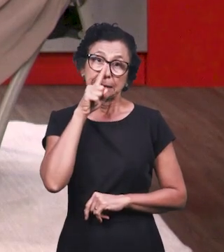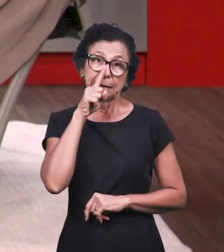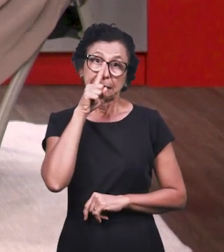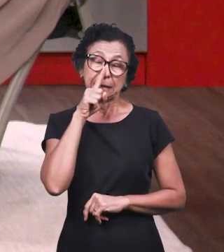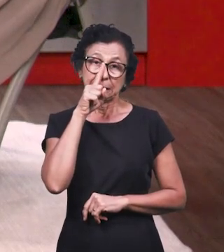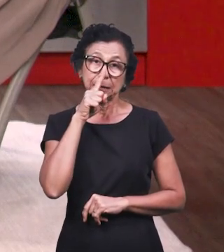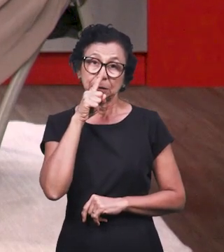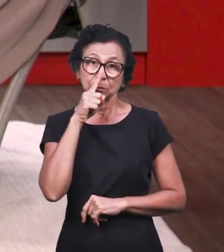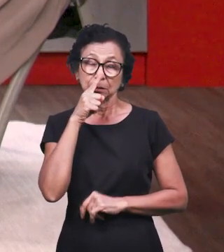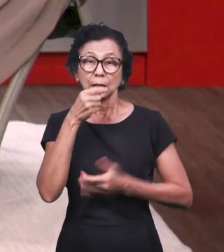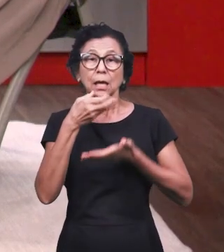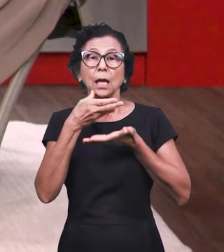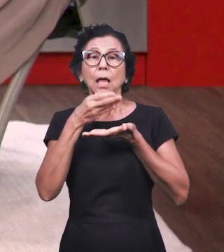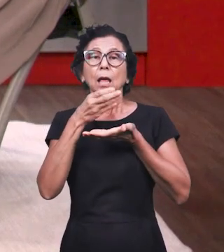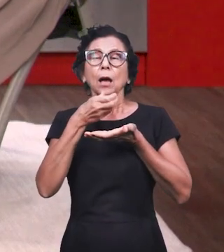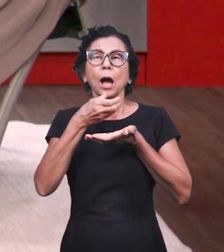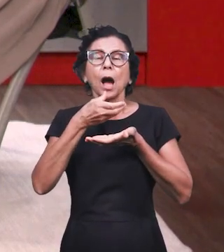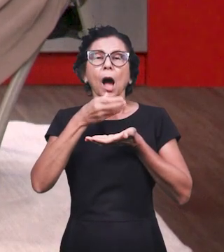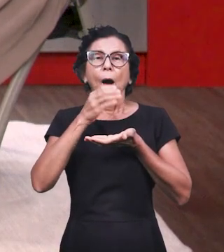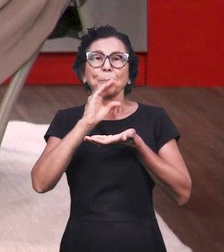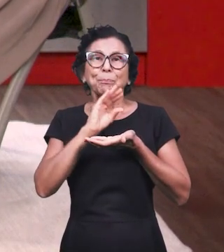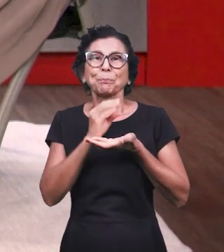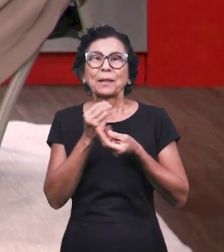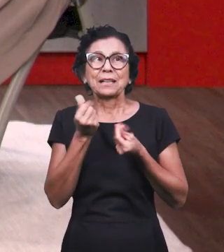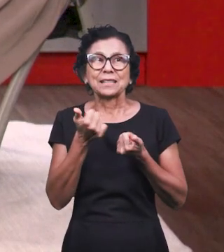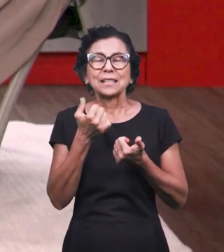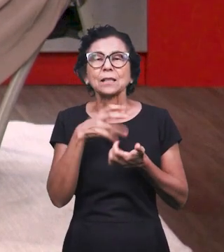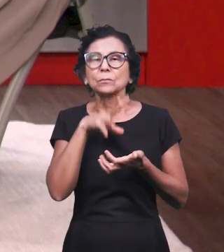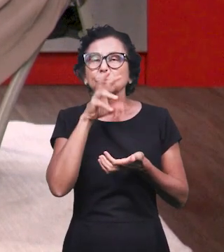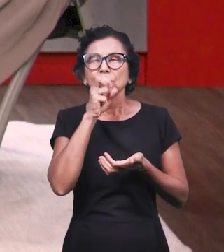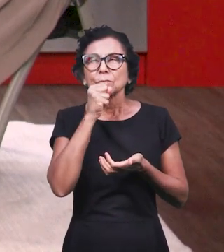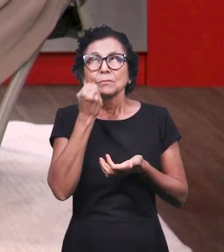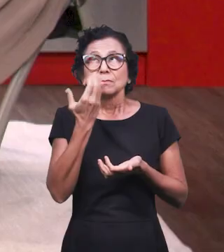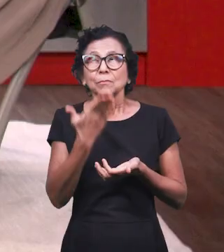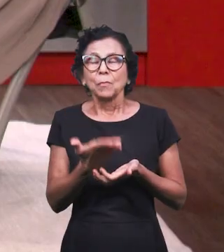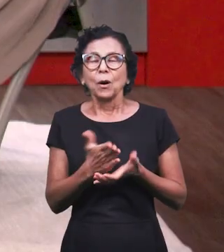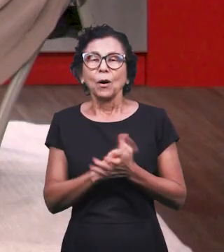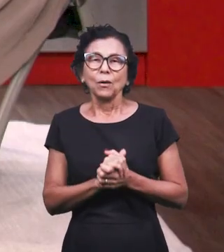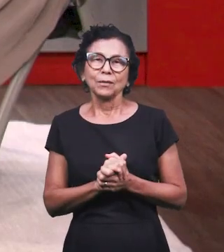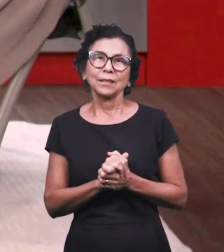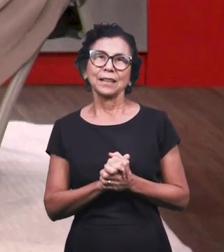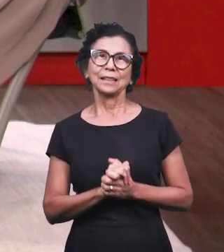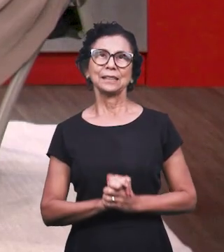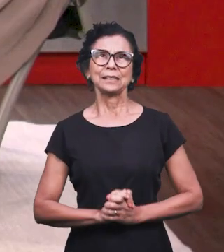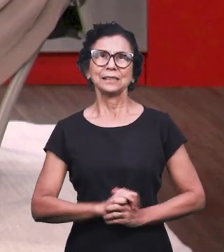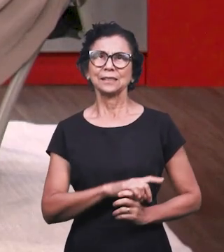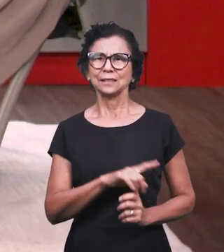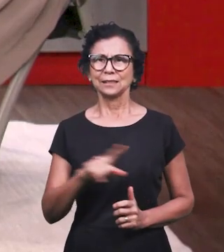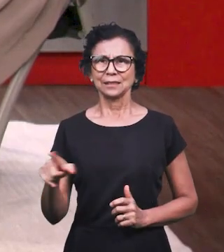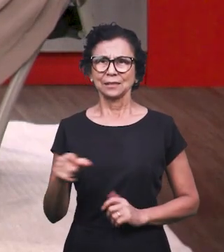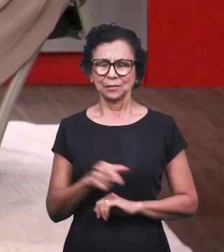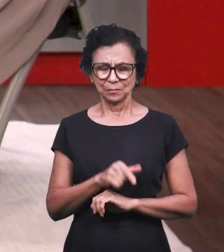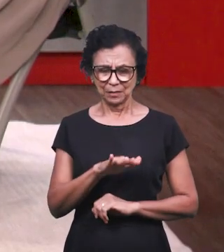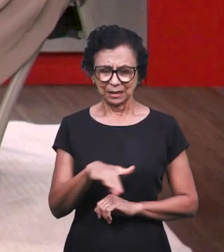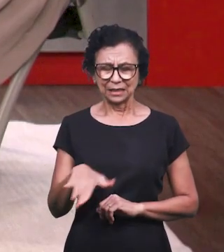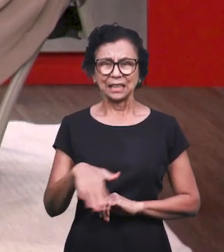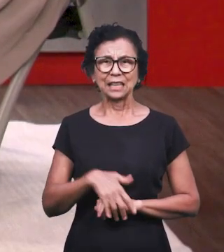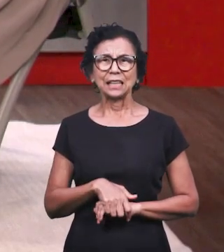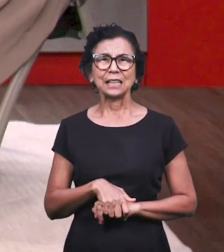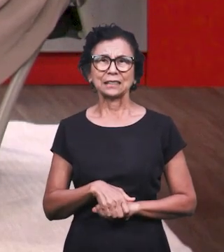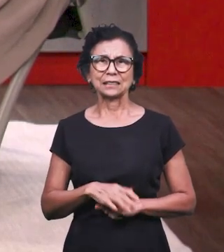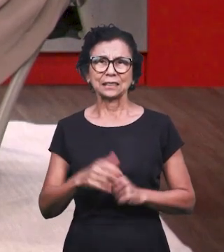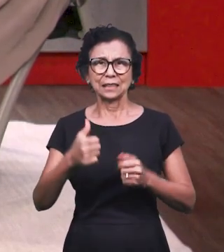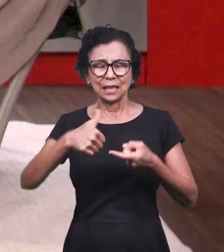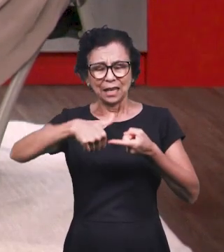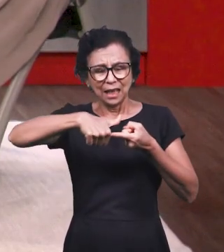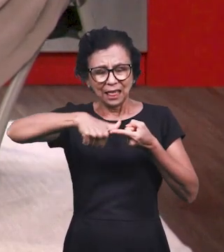ingerir, né? Que às vezes vem tão aromatizado e a criança quer engolir, né? Quem não conhece a história de uma criança que já quis comer um creme dental de morango?